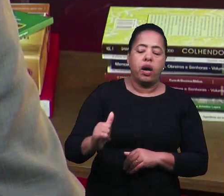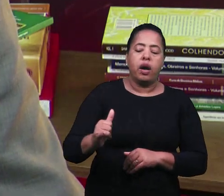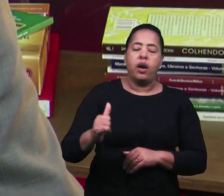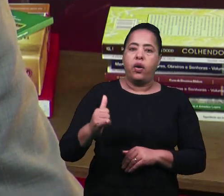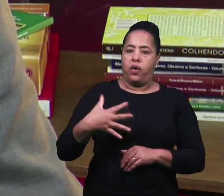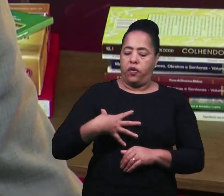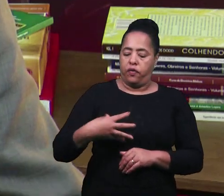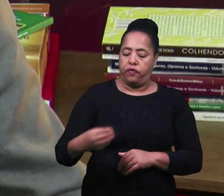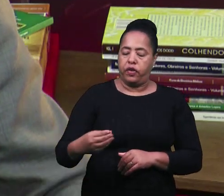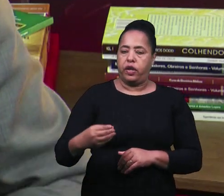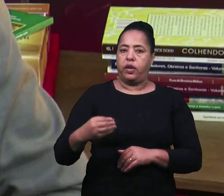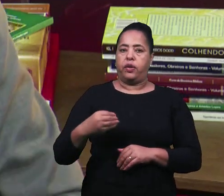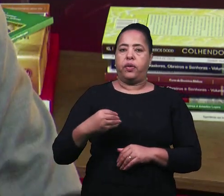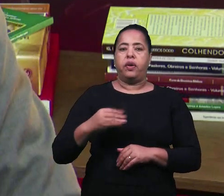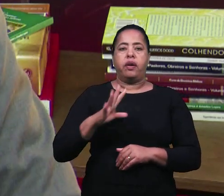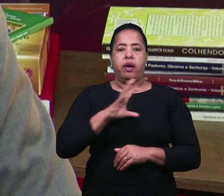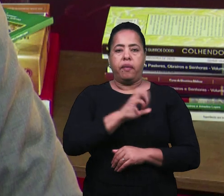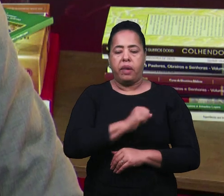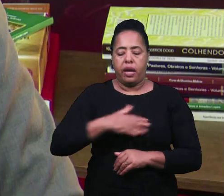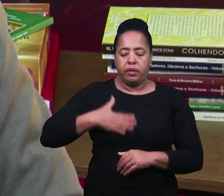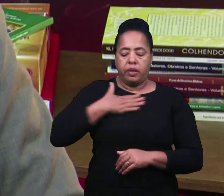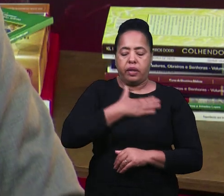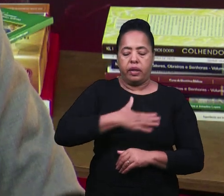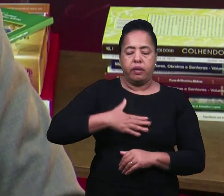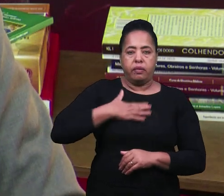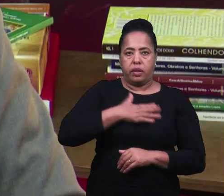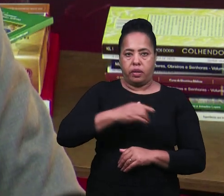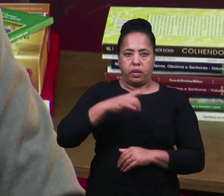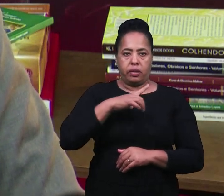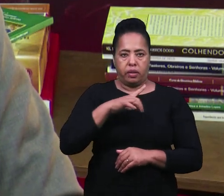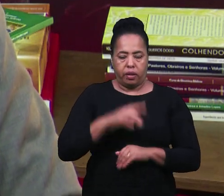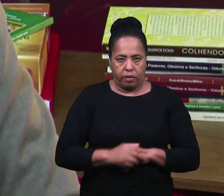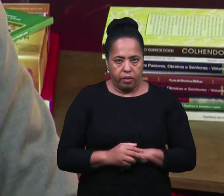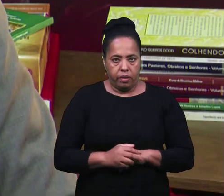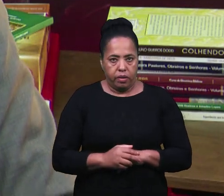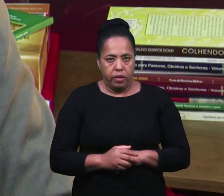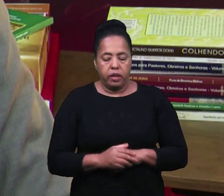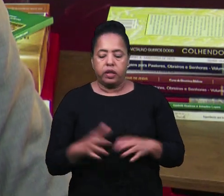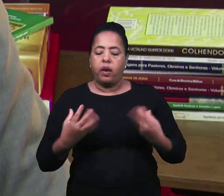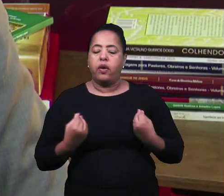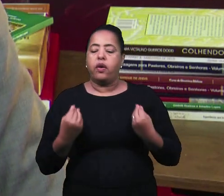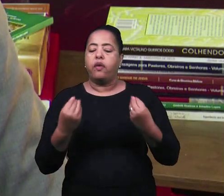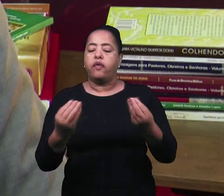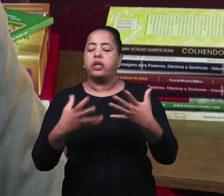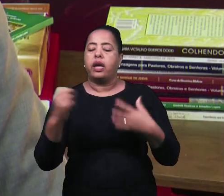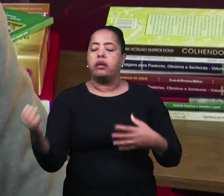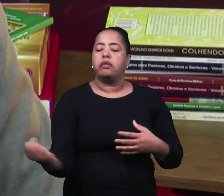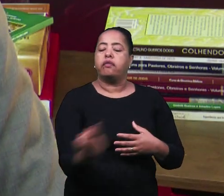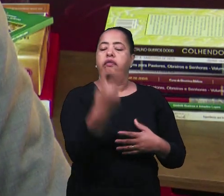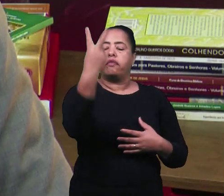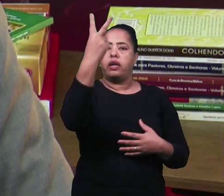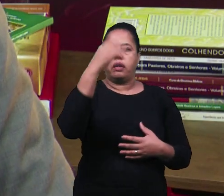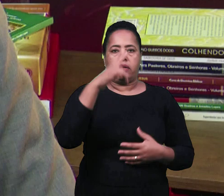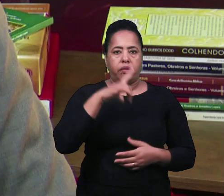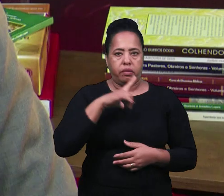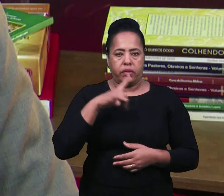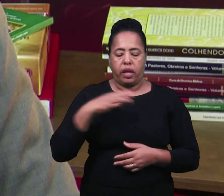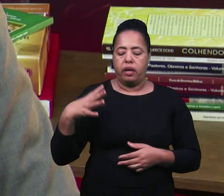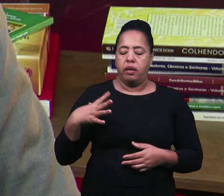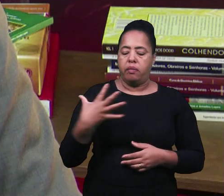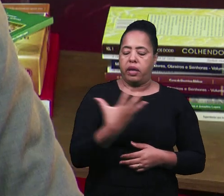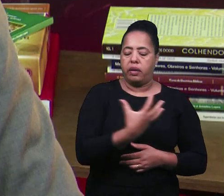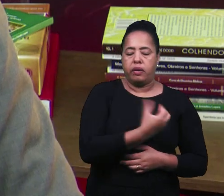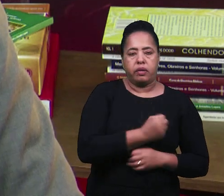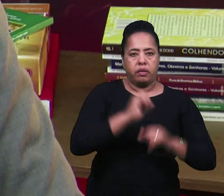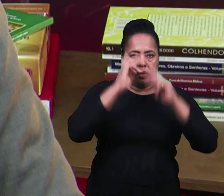me compraz, né? Então o Senhor estava mostrando ali, olha, eu vou dar aquilo que eu tenho de mais precioso para resgatar a